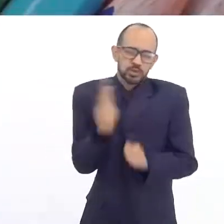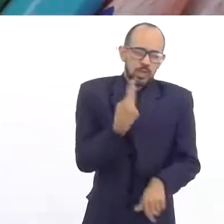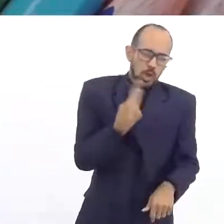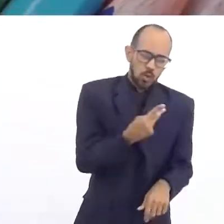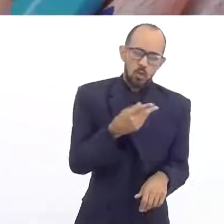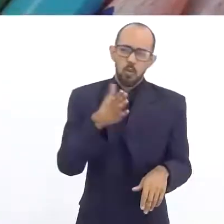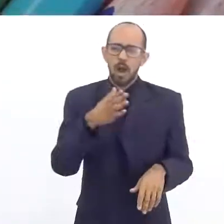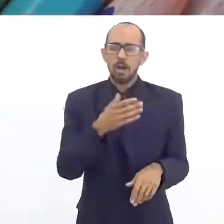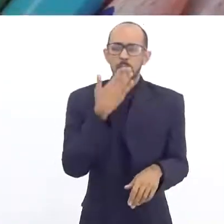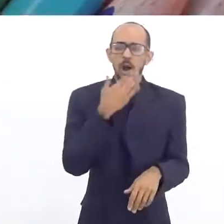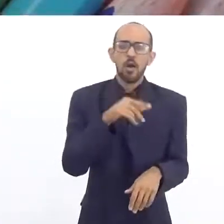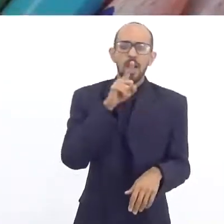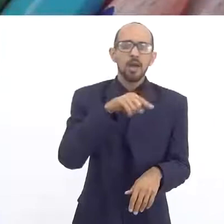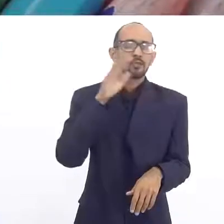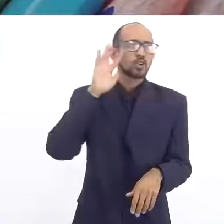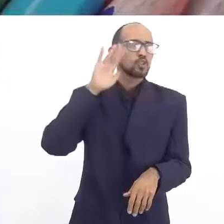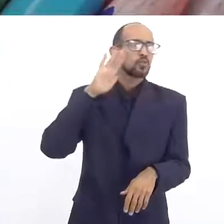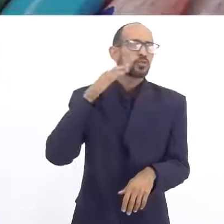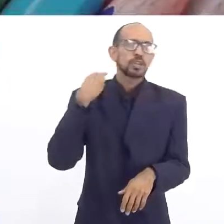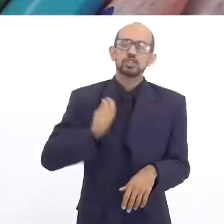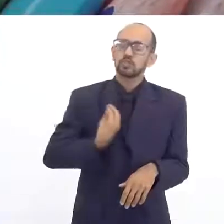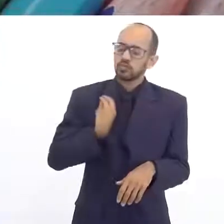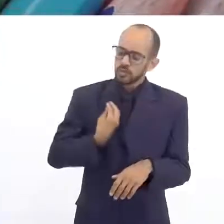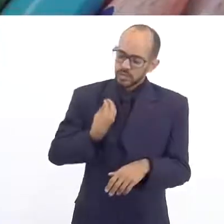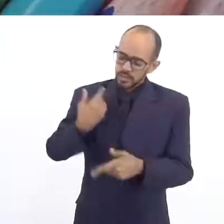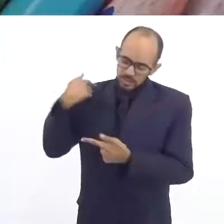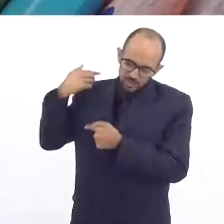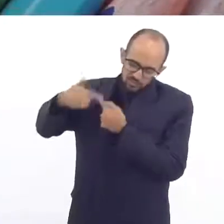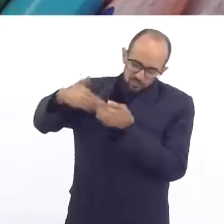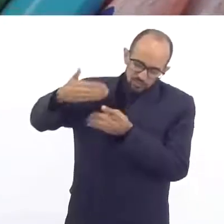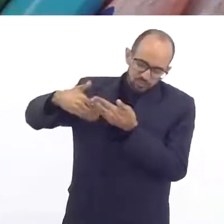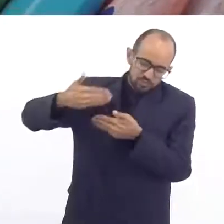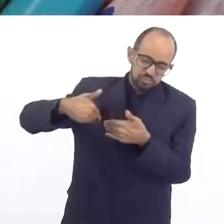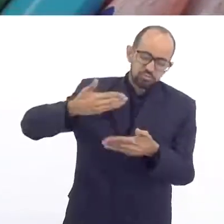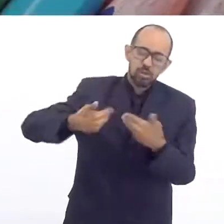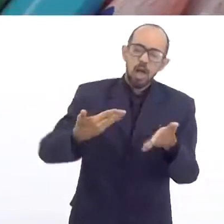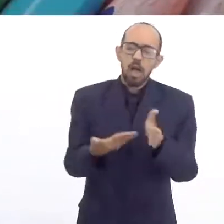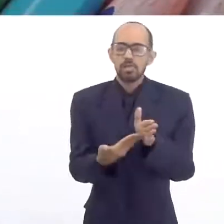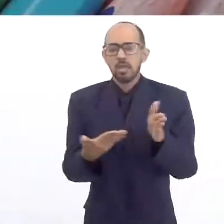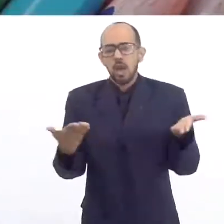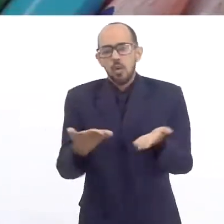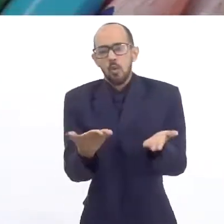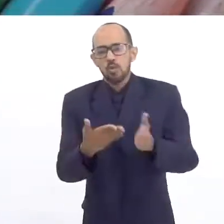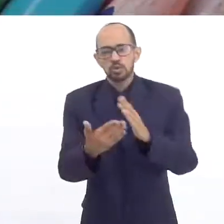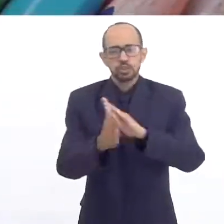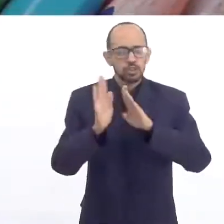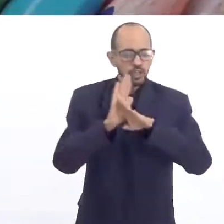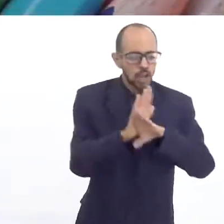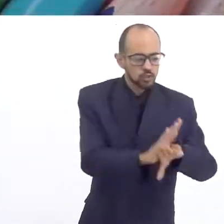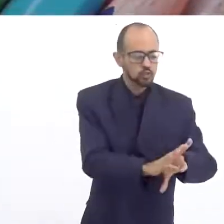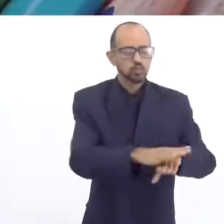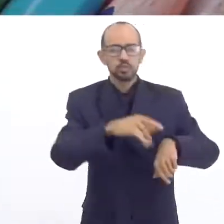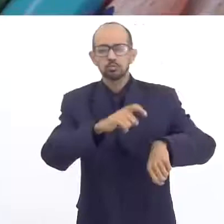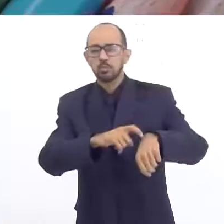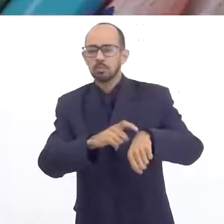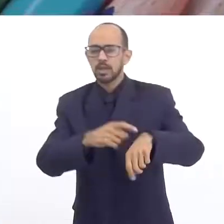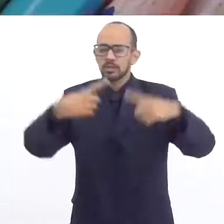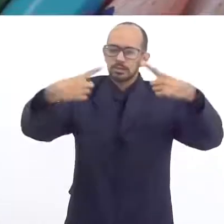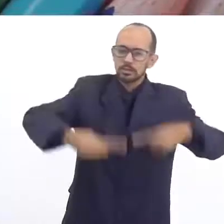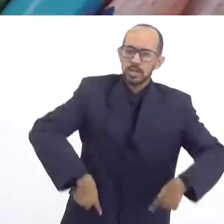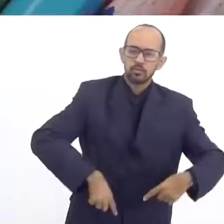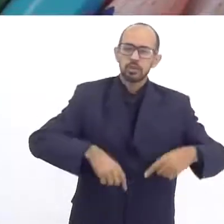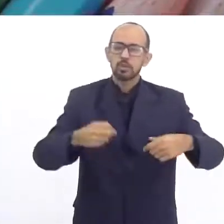Estou falando filosofia porque você é filósofa, então qual a filosofia de vida que você traz que te ajuda nos momentos de desafio, quando você